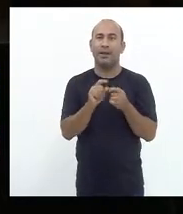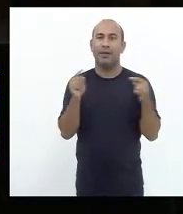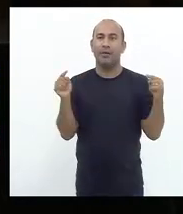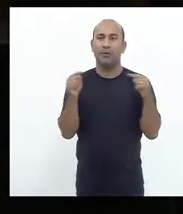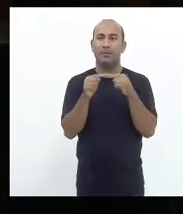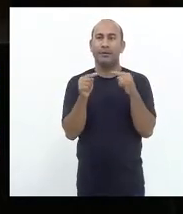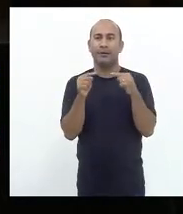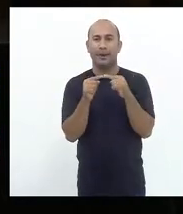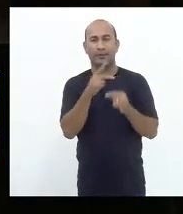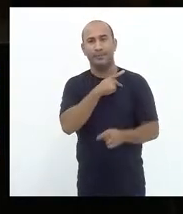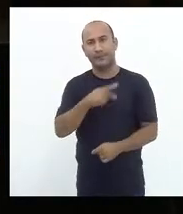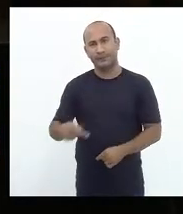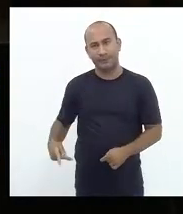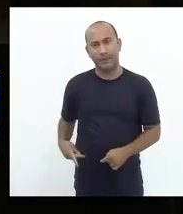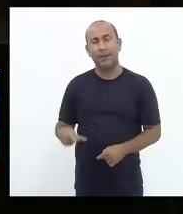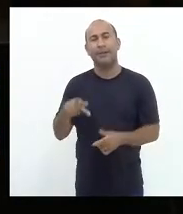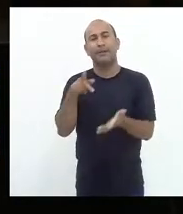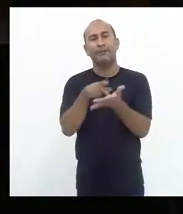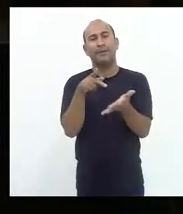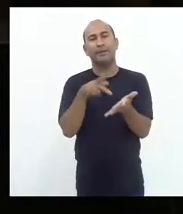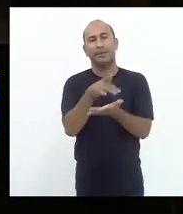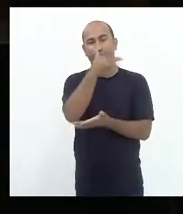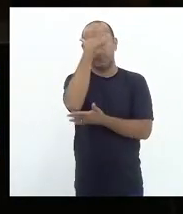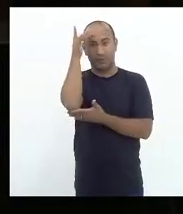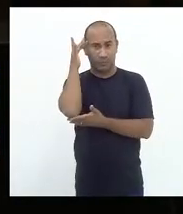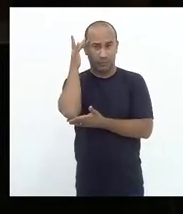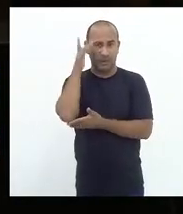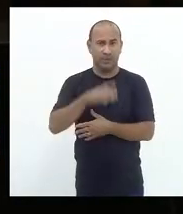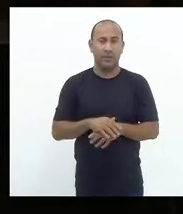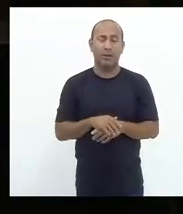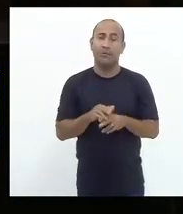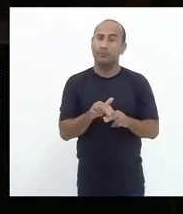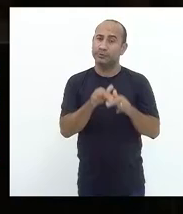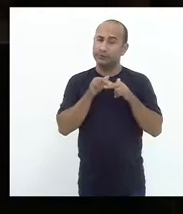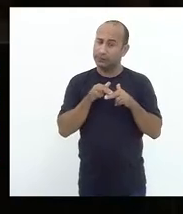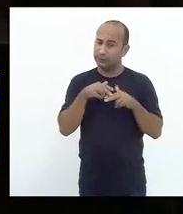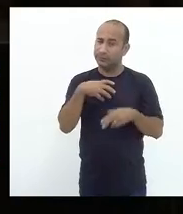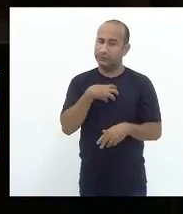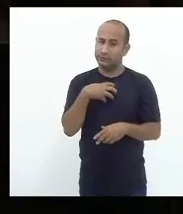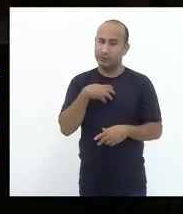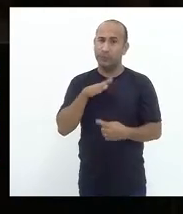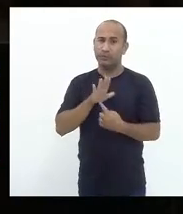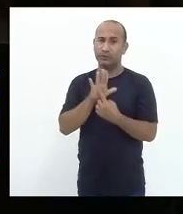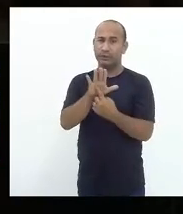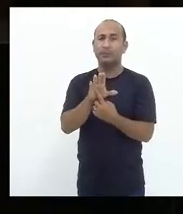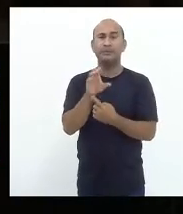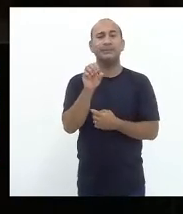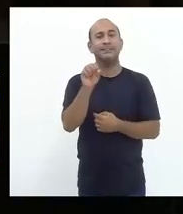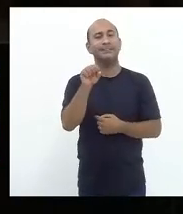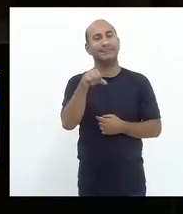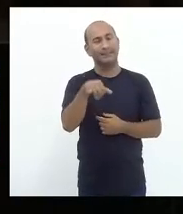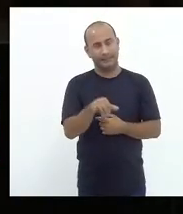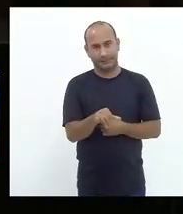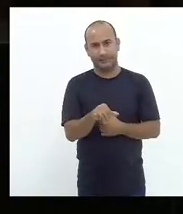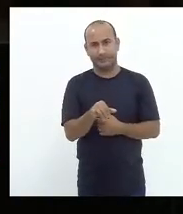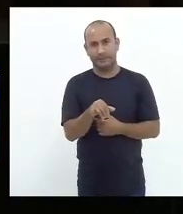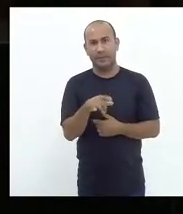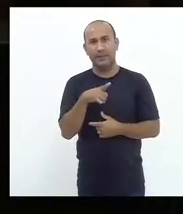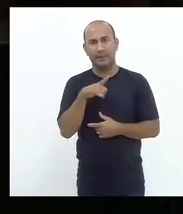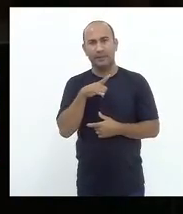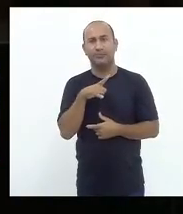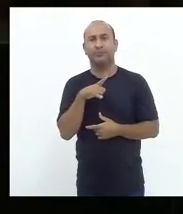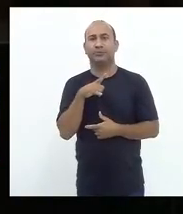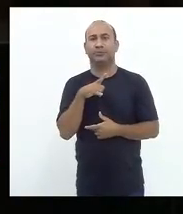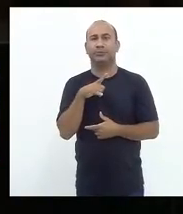senhora presidenta, com a realidade das pessoas. Então, nesse sentido, apresentamos, sim, muitas emendas,